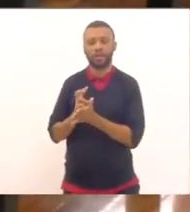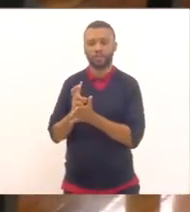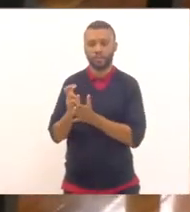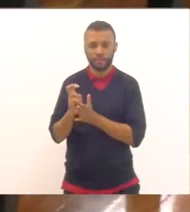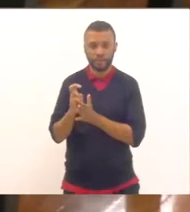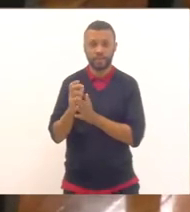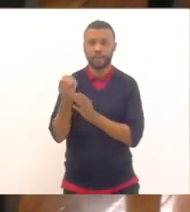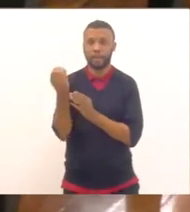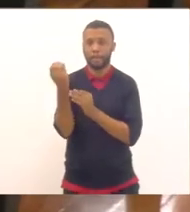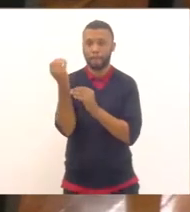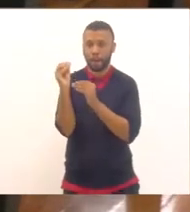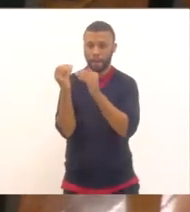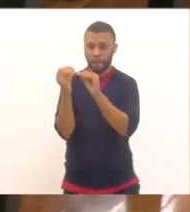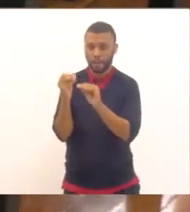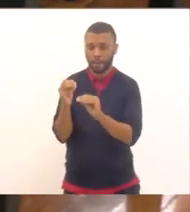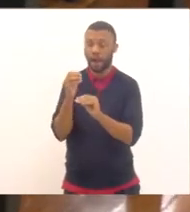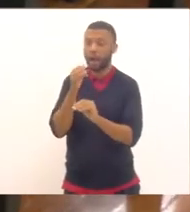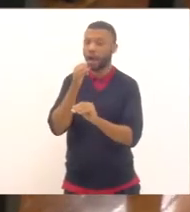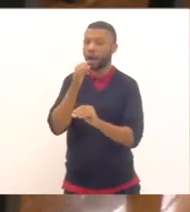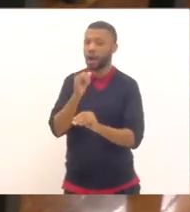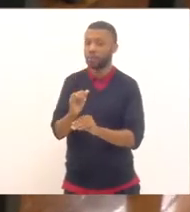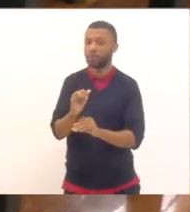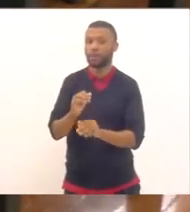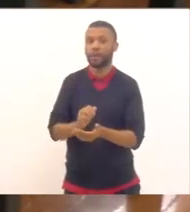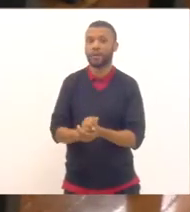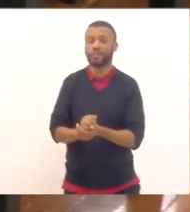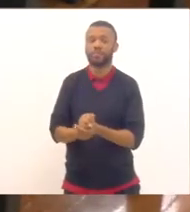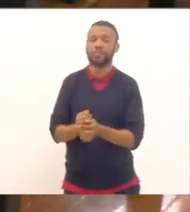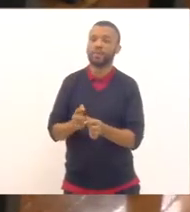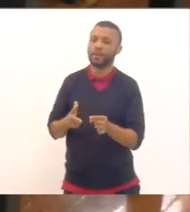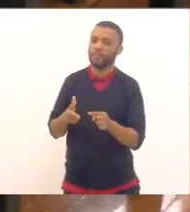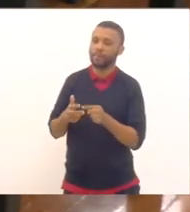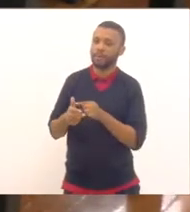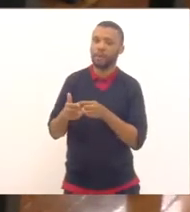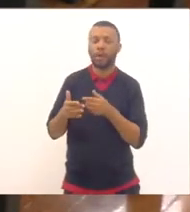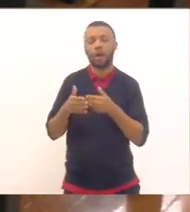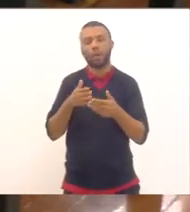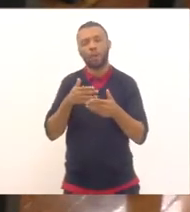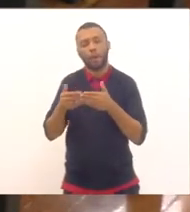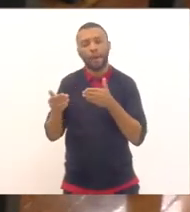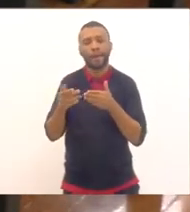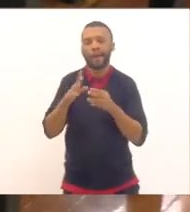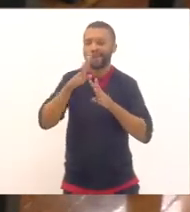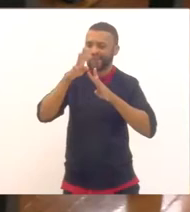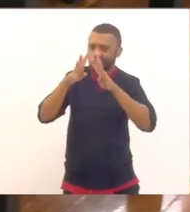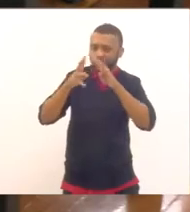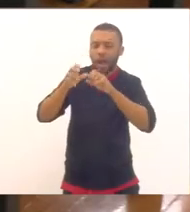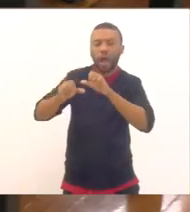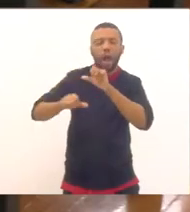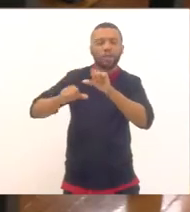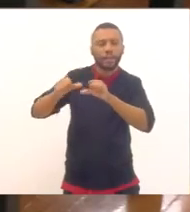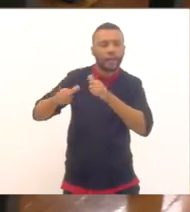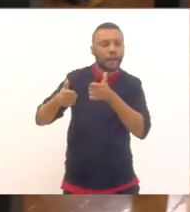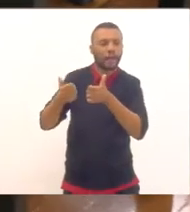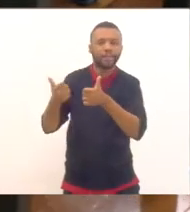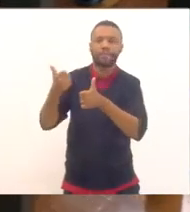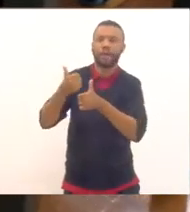com preenchimento automático e impedindo qualquer grafial alterada